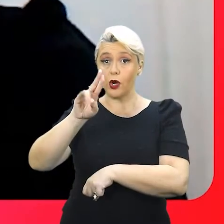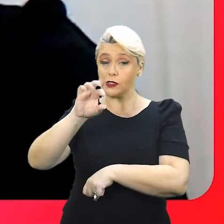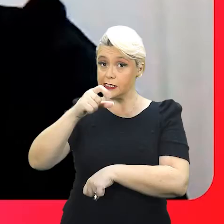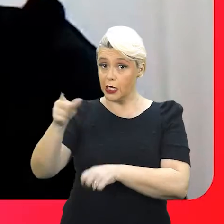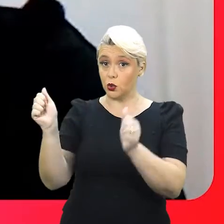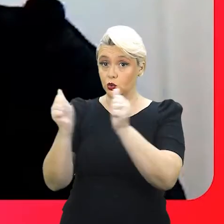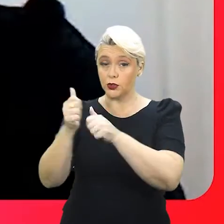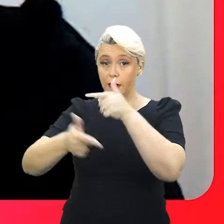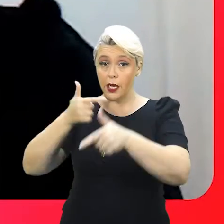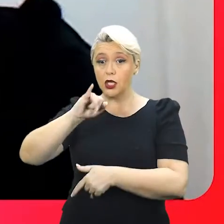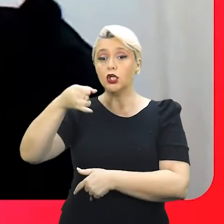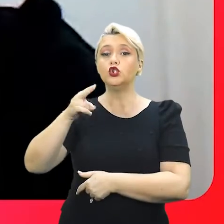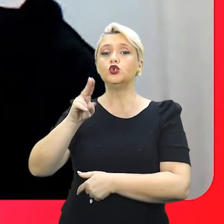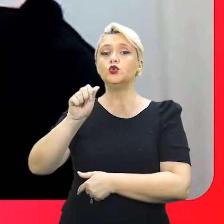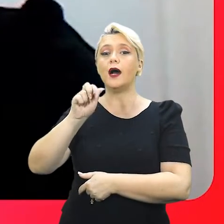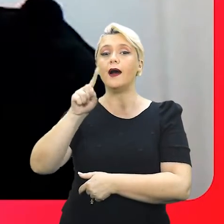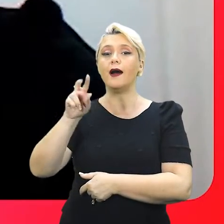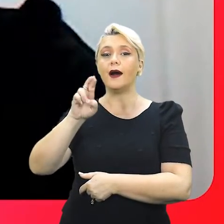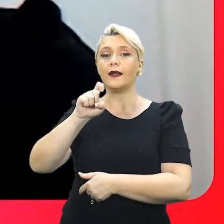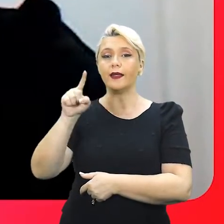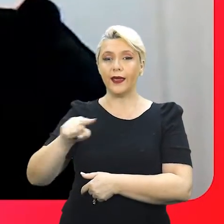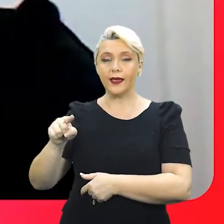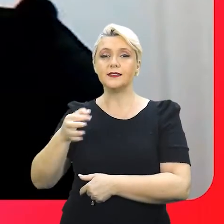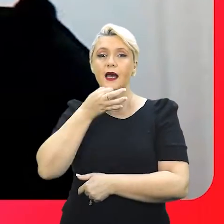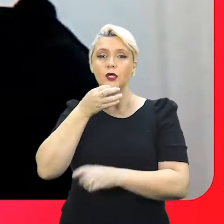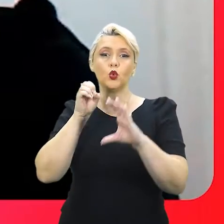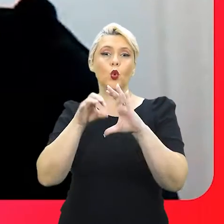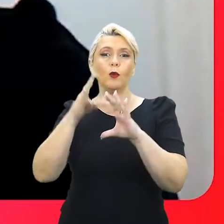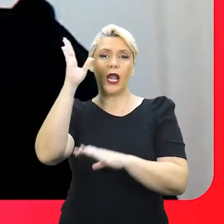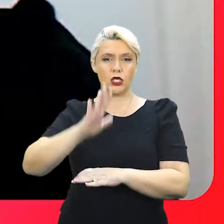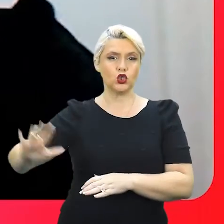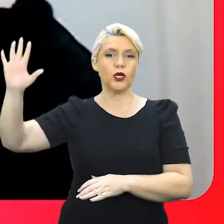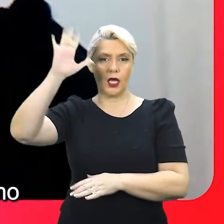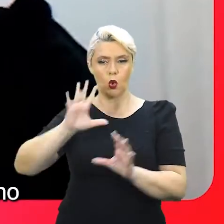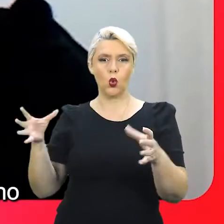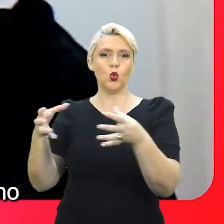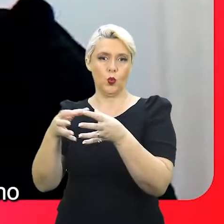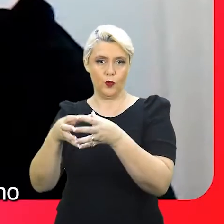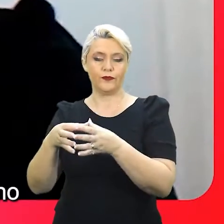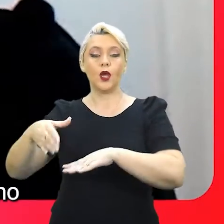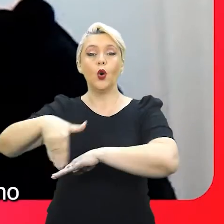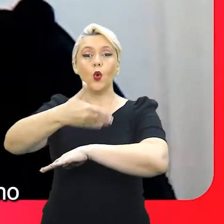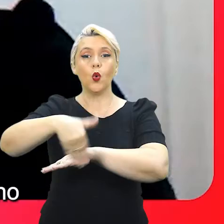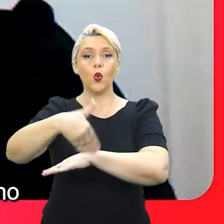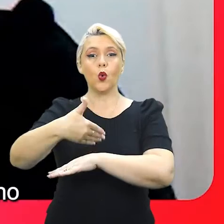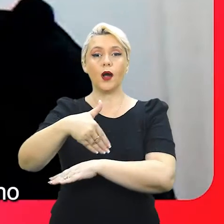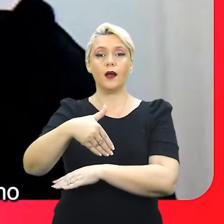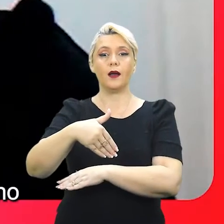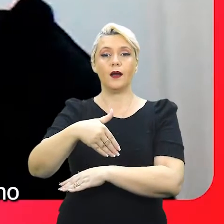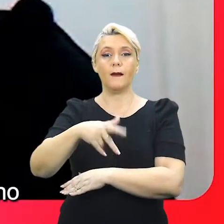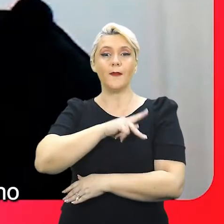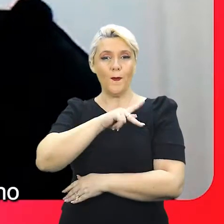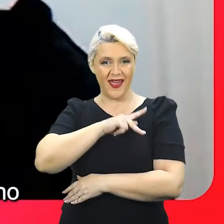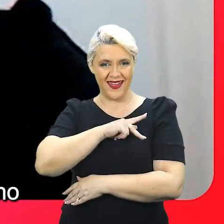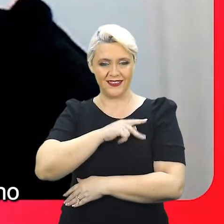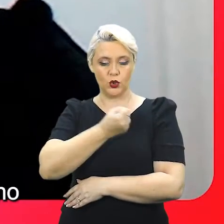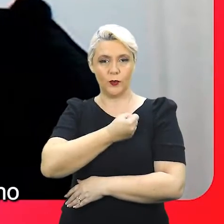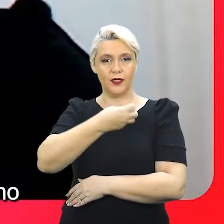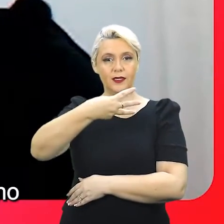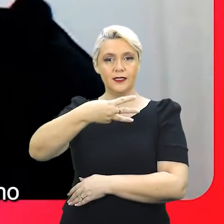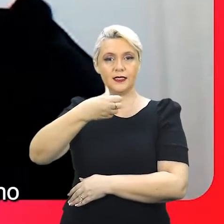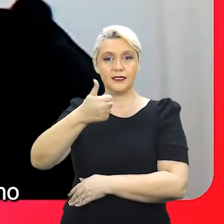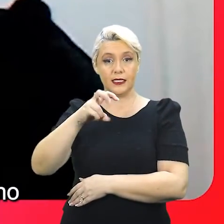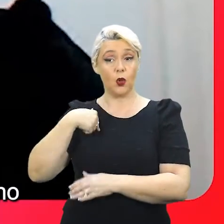equipe histórica do rádio brasileiro na Rádio Globo Nacional, na Rua das Palmeiras, 315, em São Paulo, onde